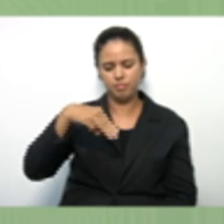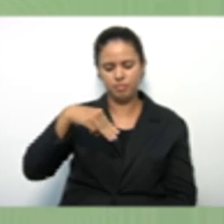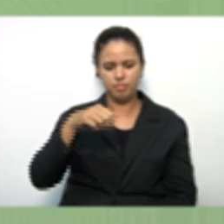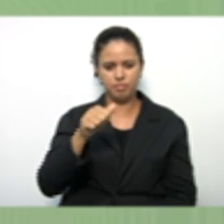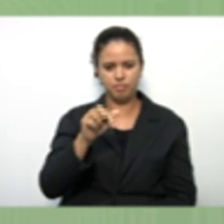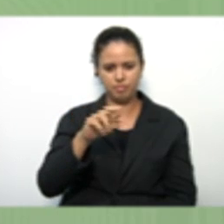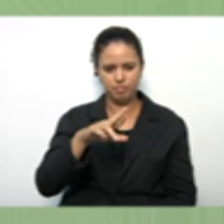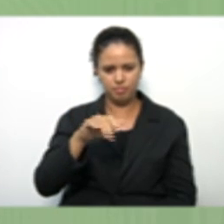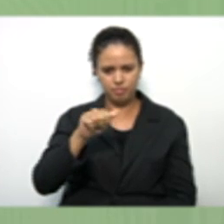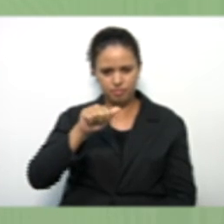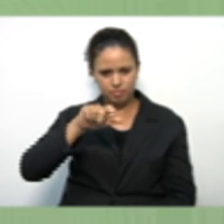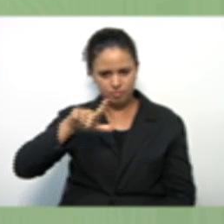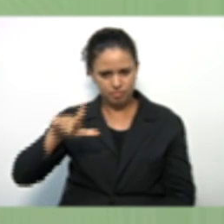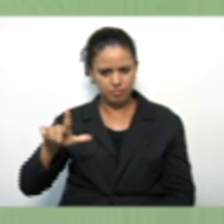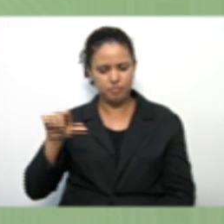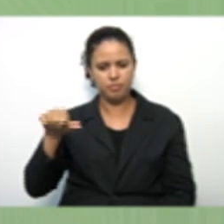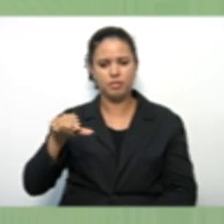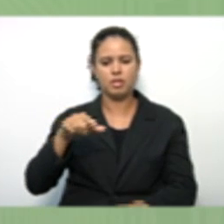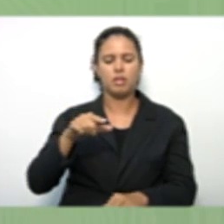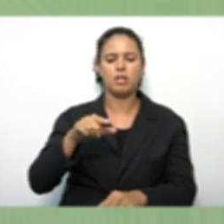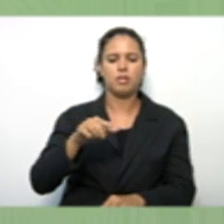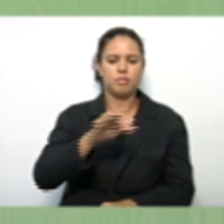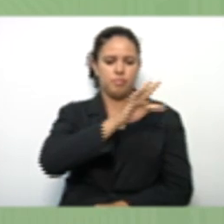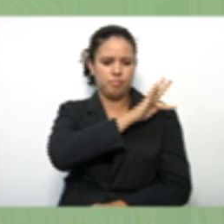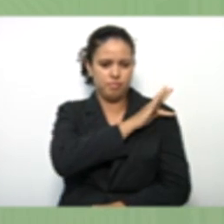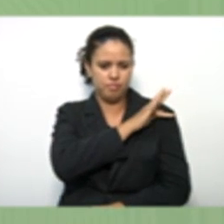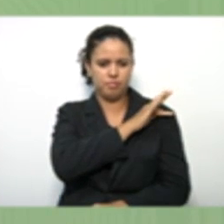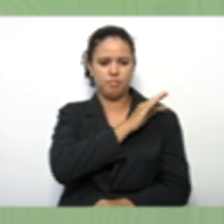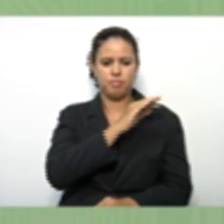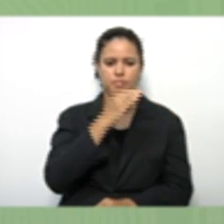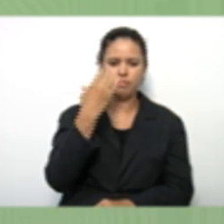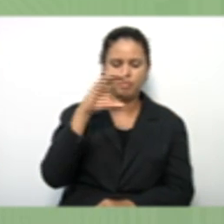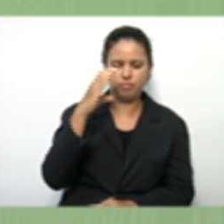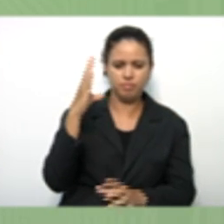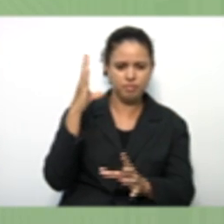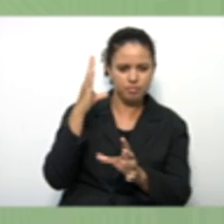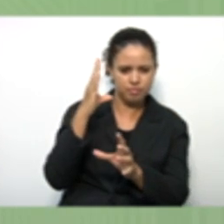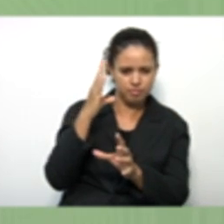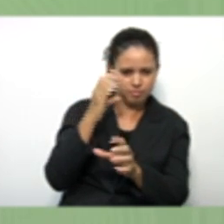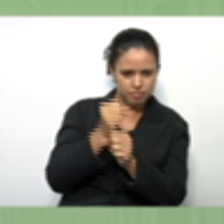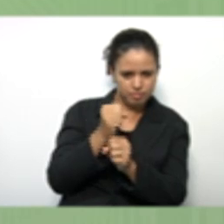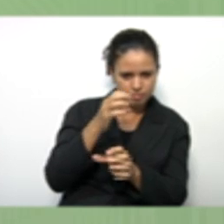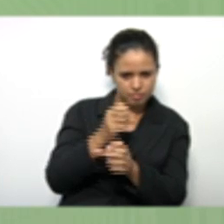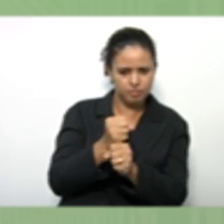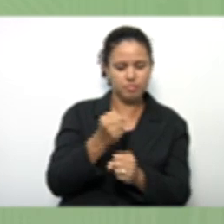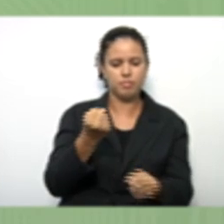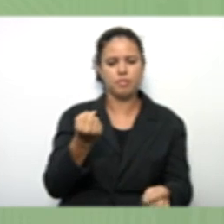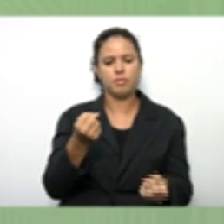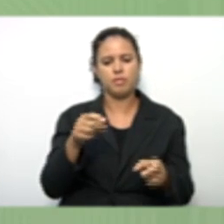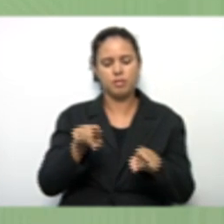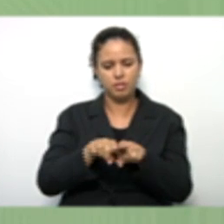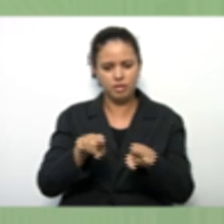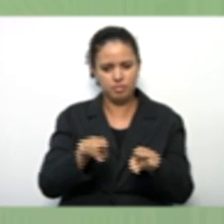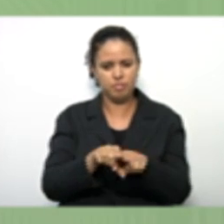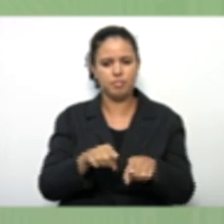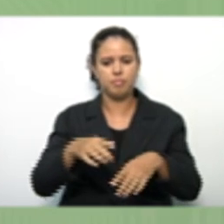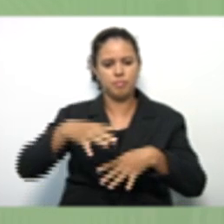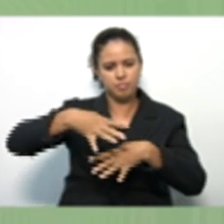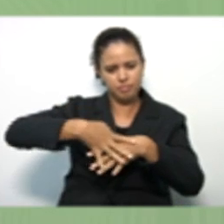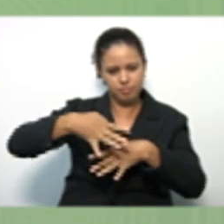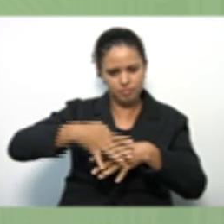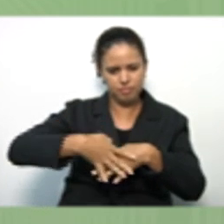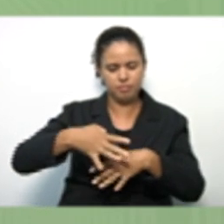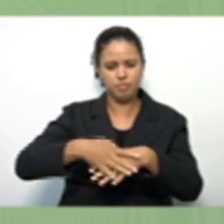em Tecnologia de Gestão Pública e Responsabilidade Fiscal e com pós-graduação também em